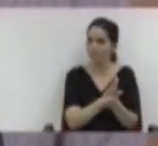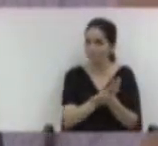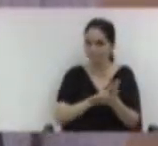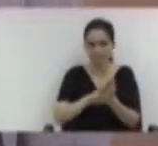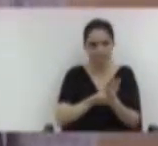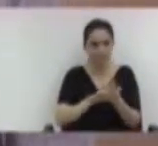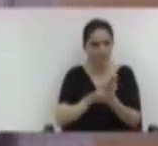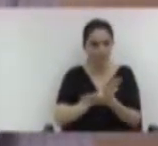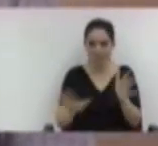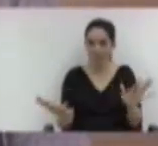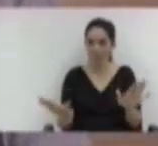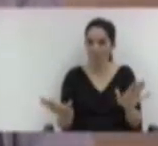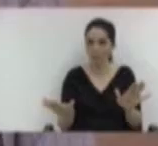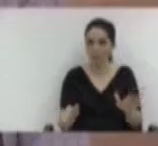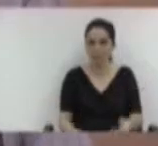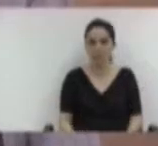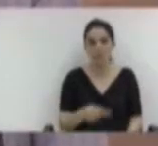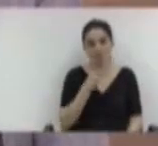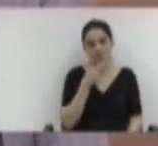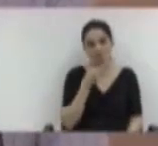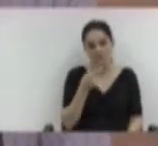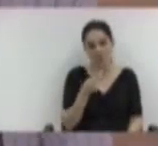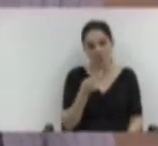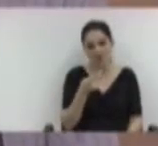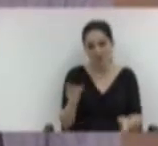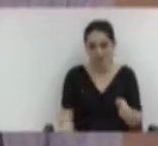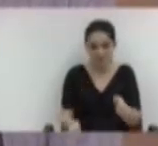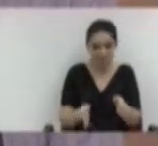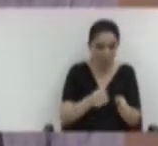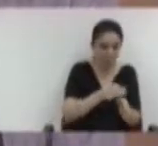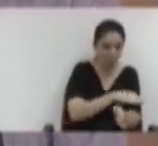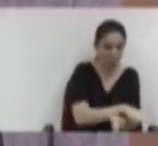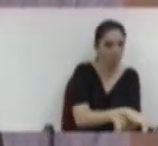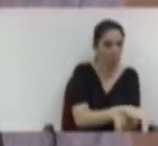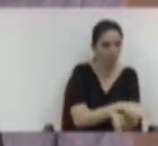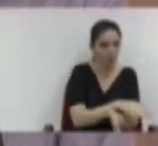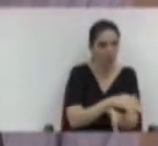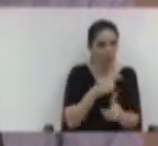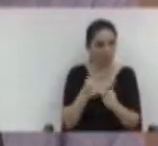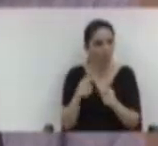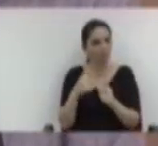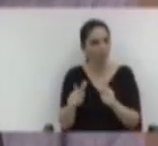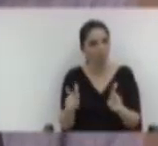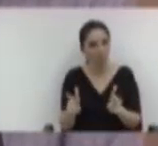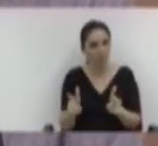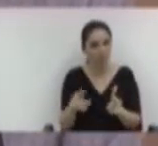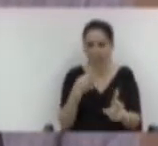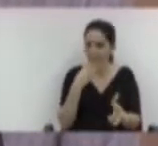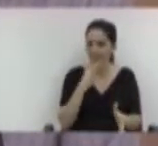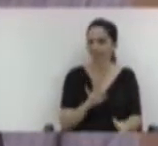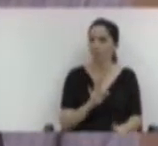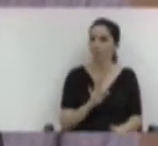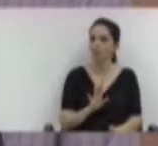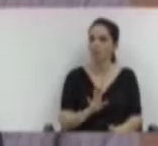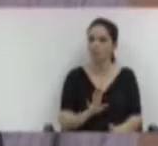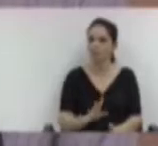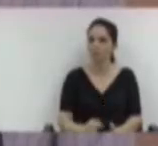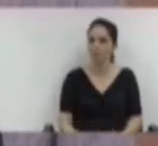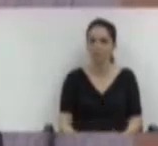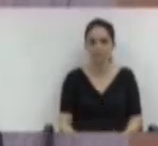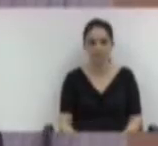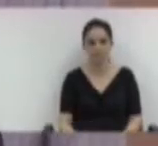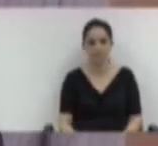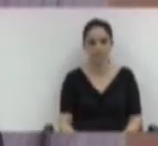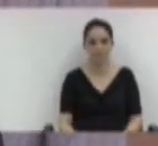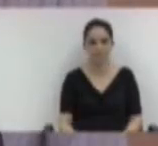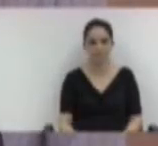piscinão. Então, falar mal do piscinão é quem não conhece, quem mora e quem tem comércio na Baixada, o que passa. E